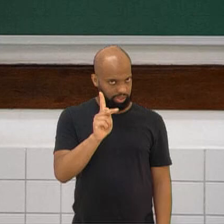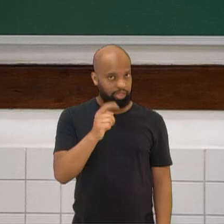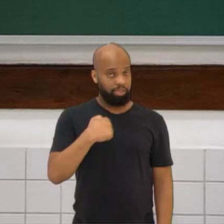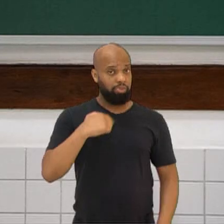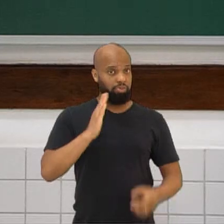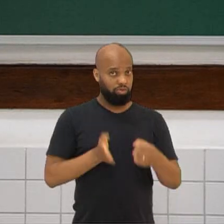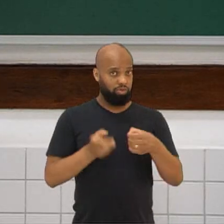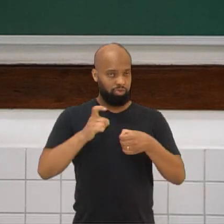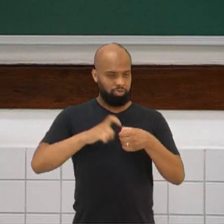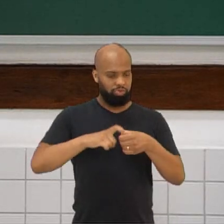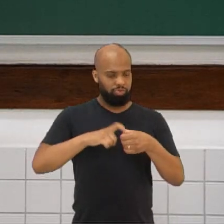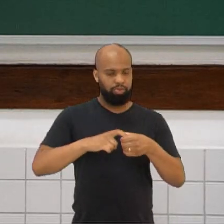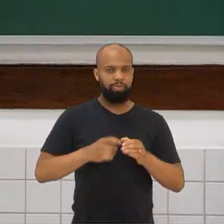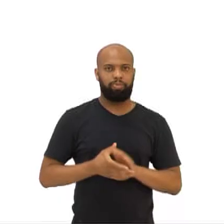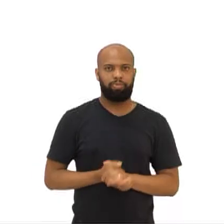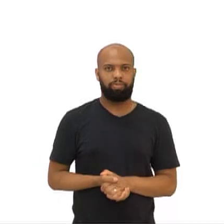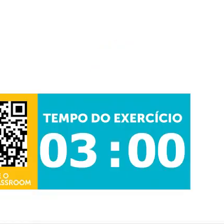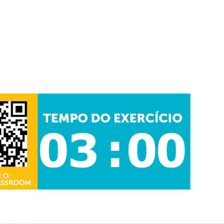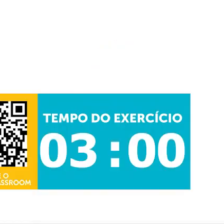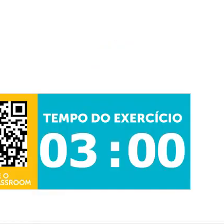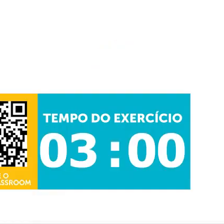tempinho para vocês e a gente já volta.